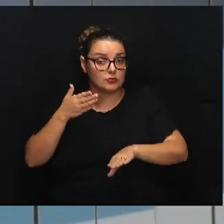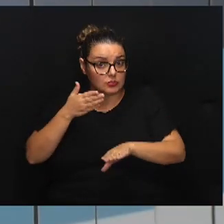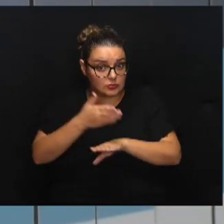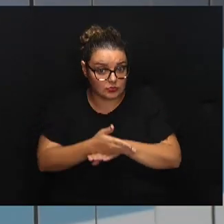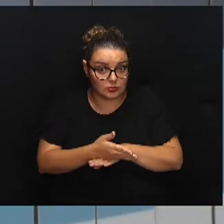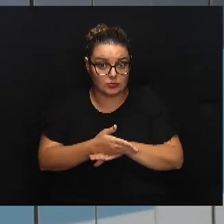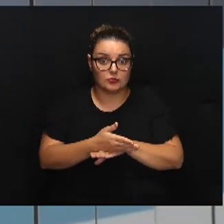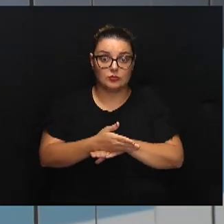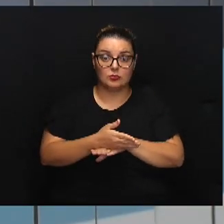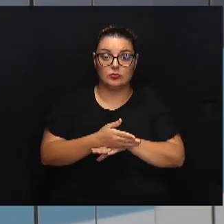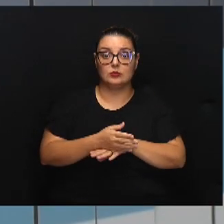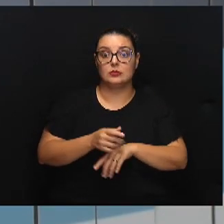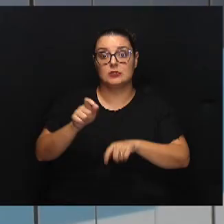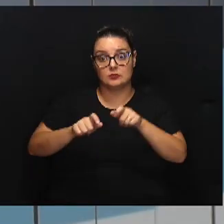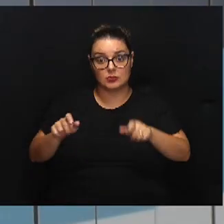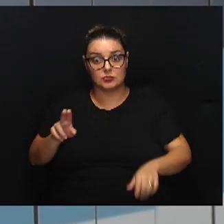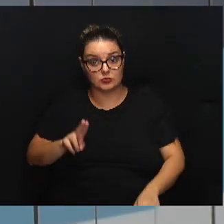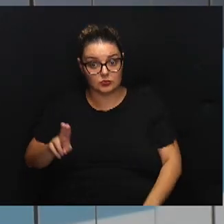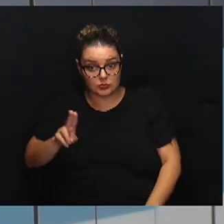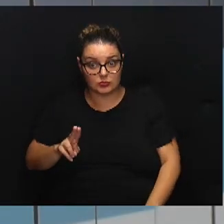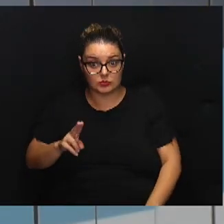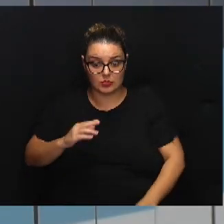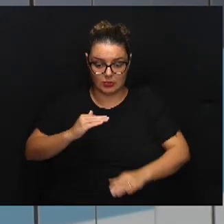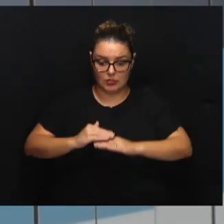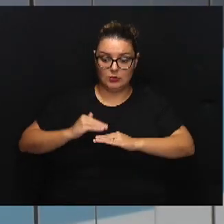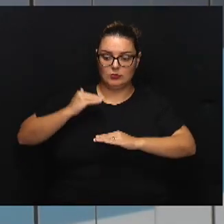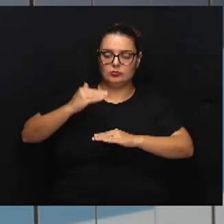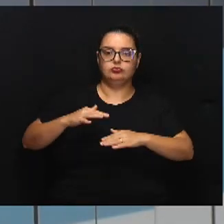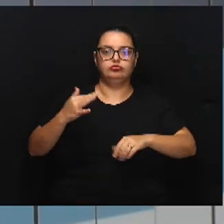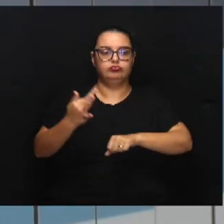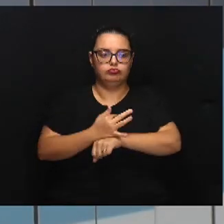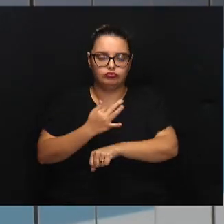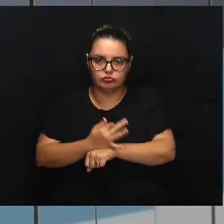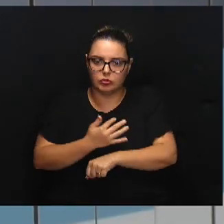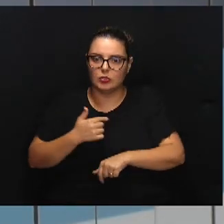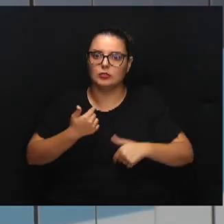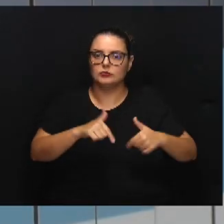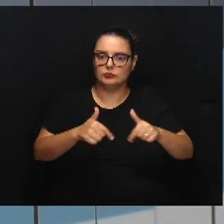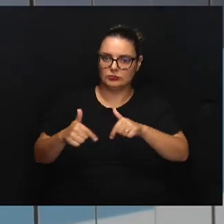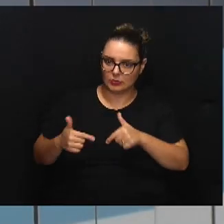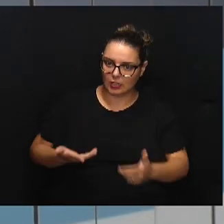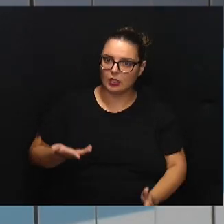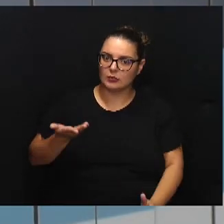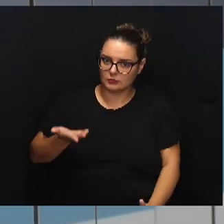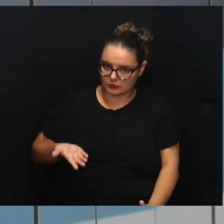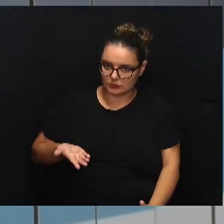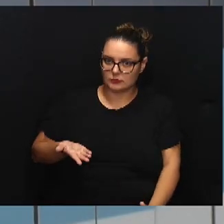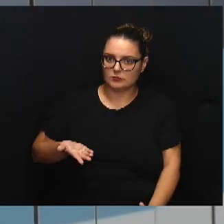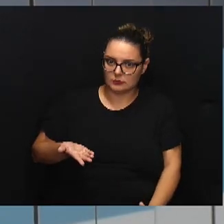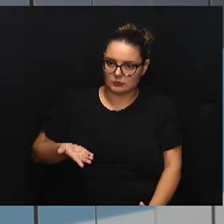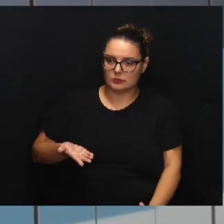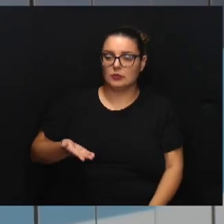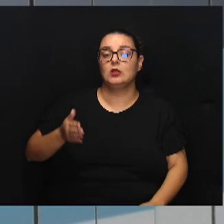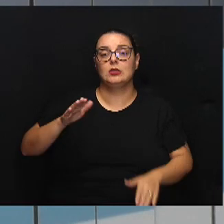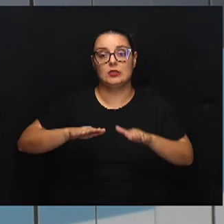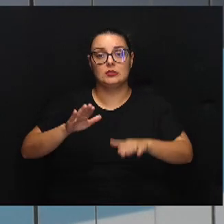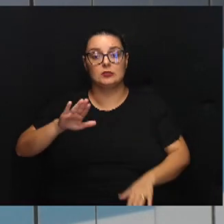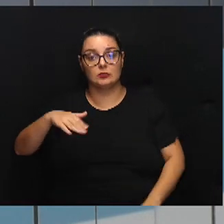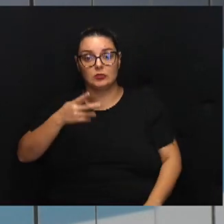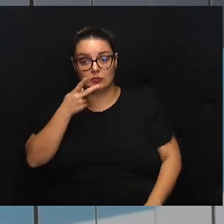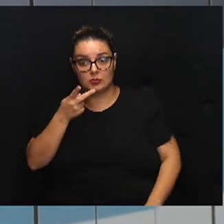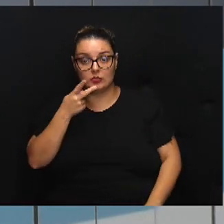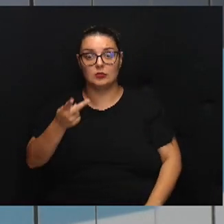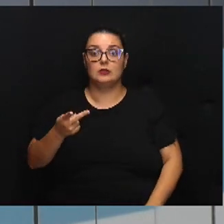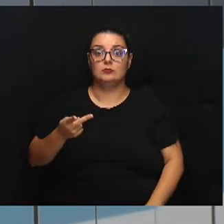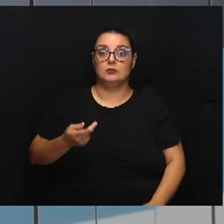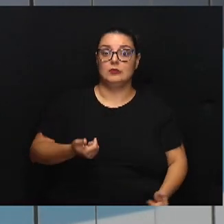parte dos usuários e também uma sobrecarga muito grande dos trabalhadores. E isso, muitas vezes, quando a gente fala da questão da